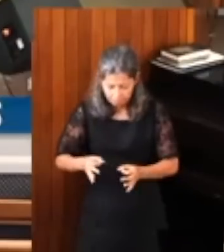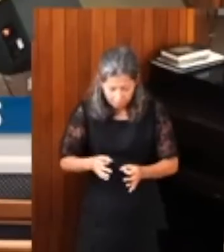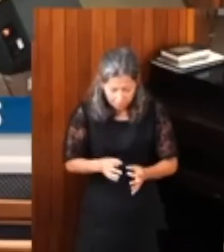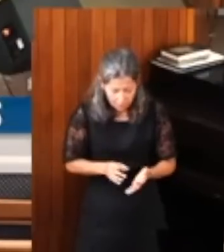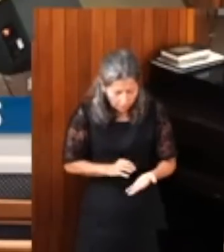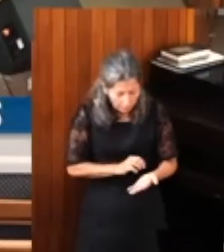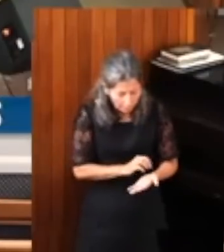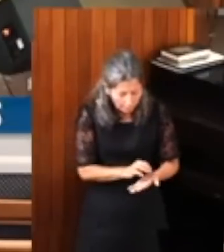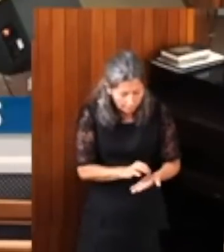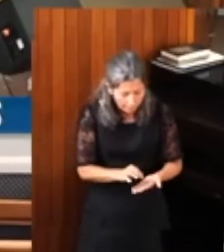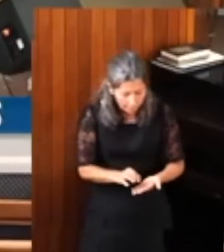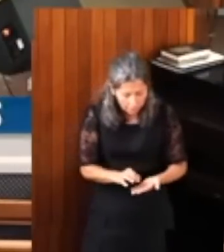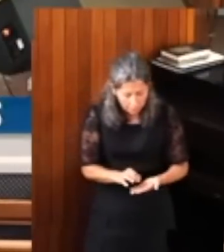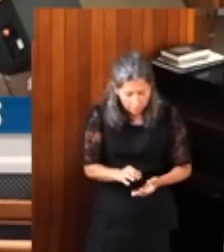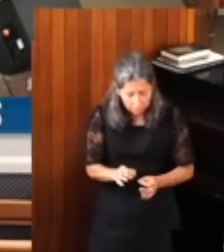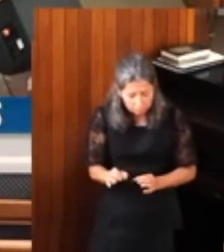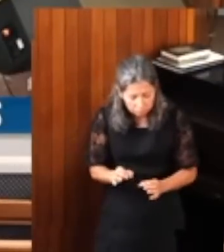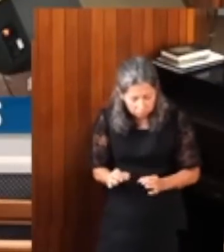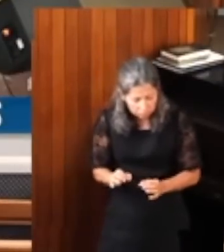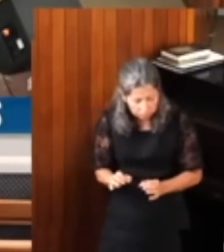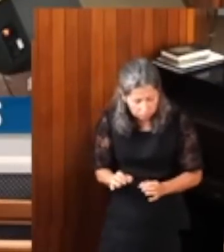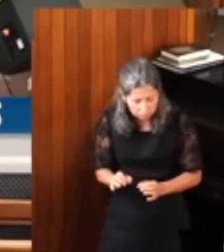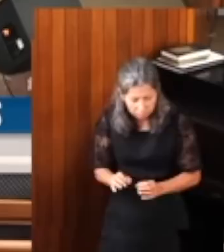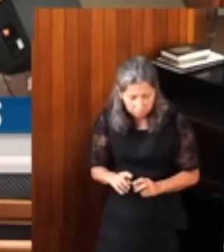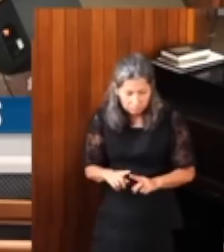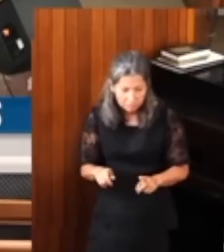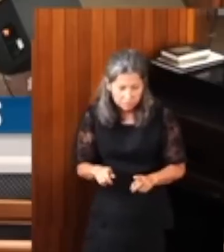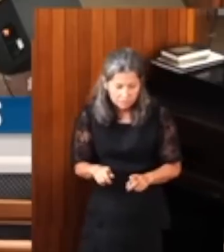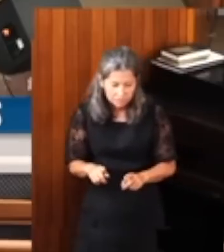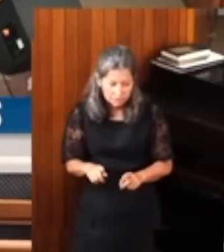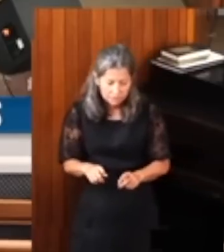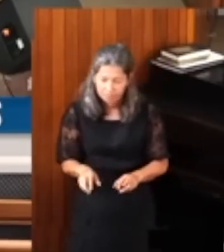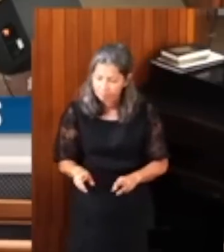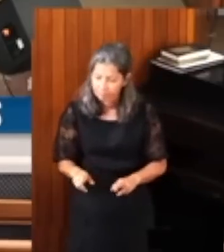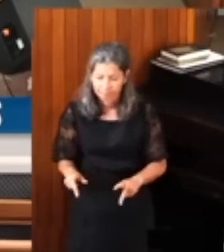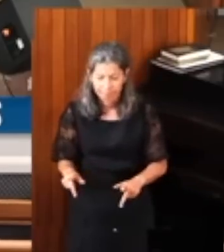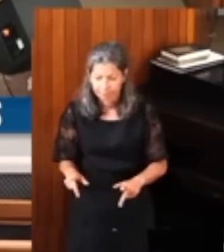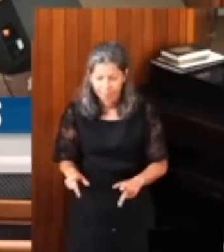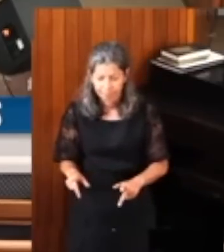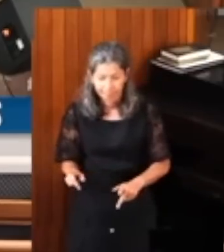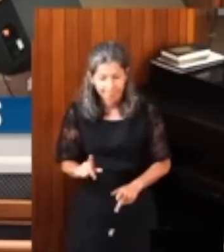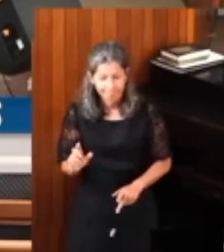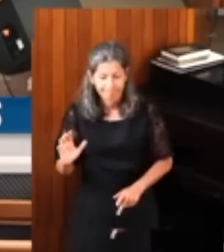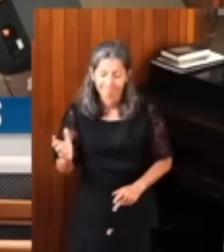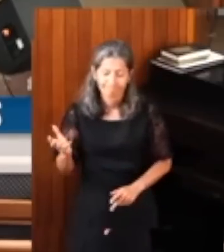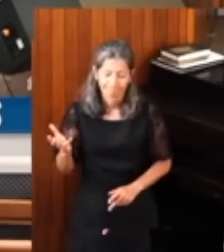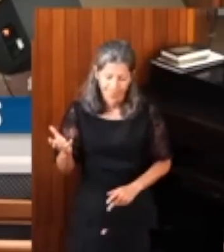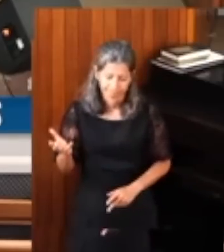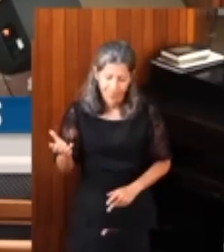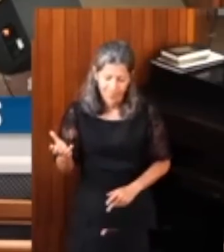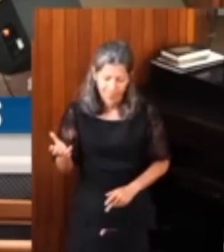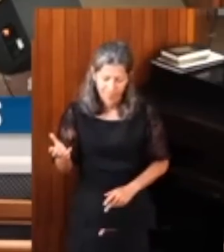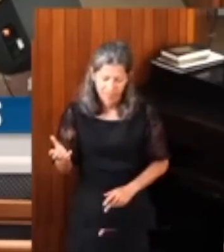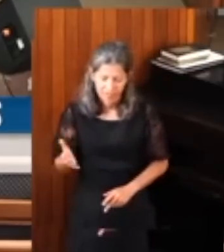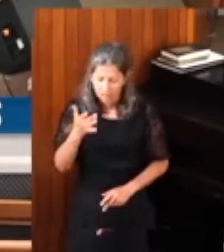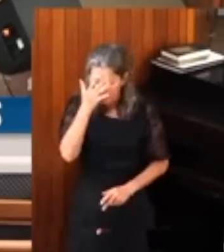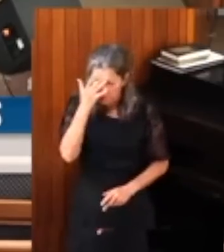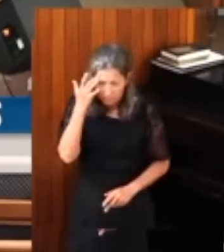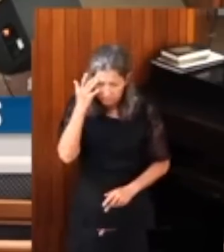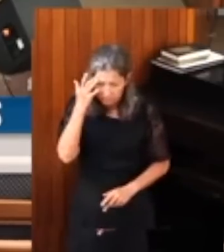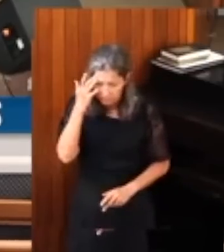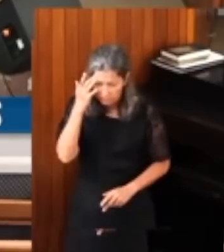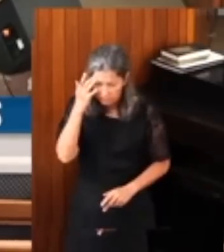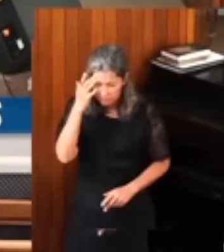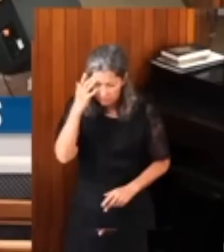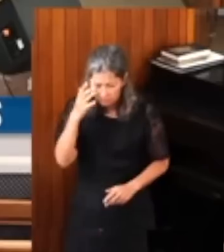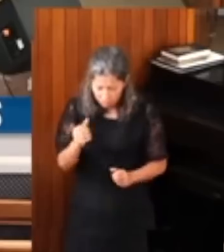de outubro de 1844 seria a volta de Jesus. Mas a gente sabe que não era isso, né? Era, na verdade, aquilo que era prefigurado pelo